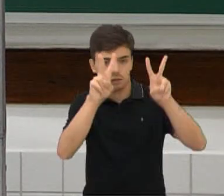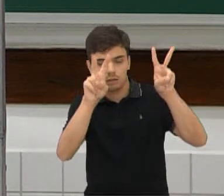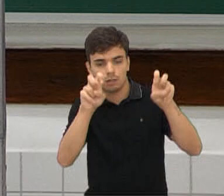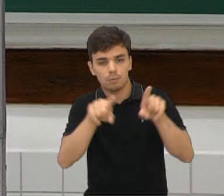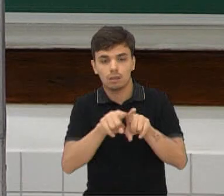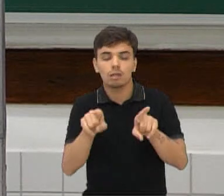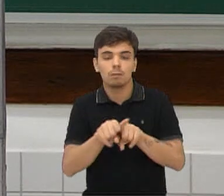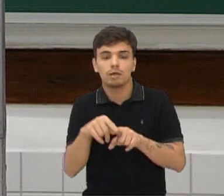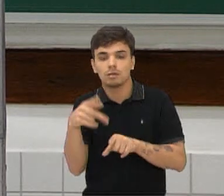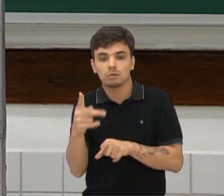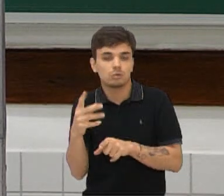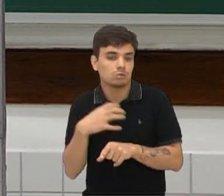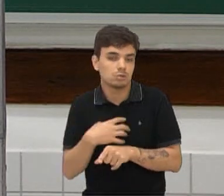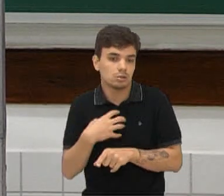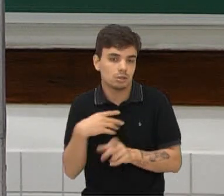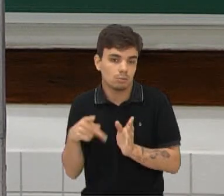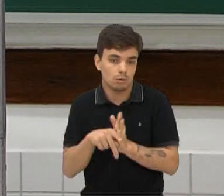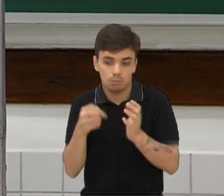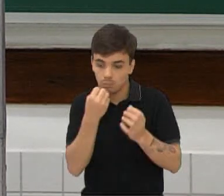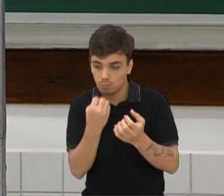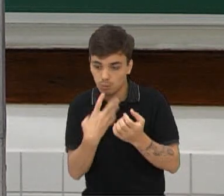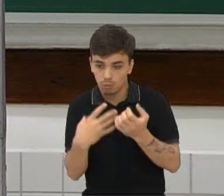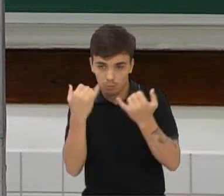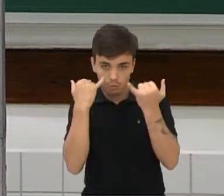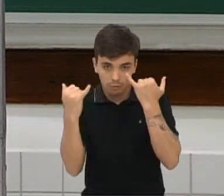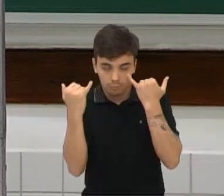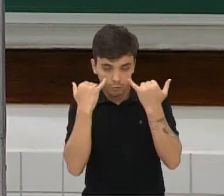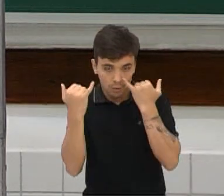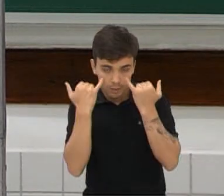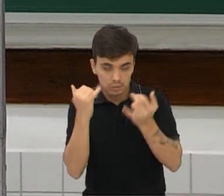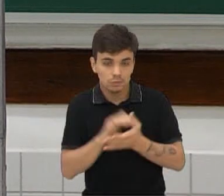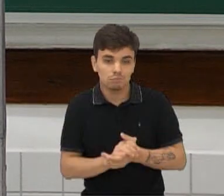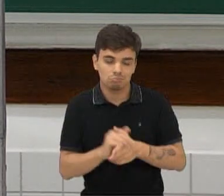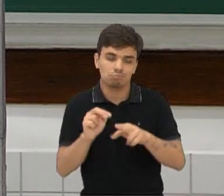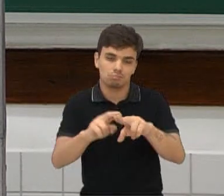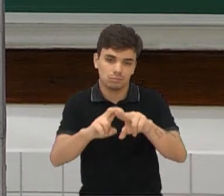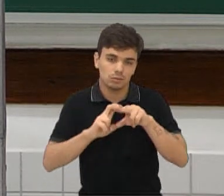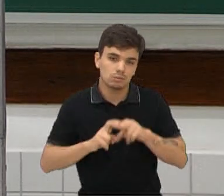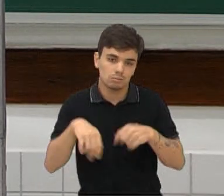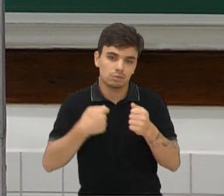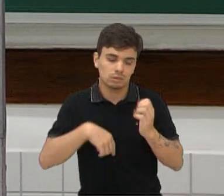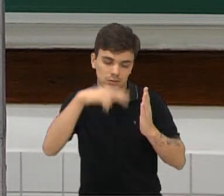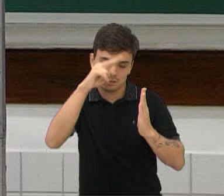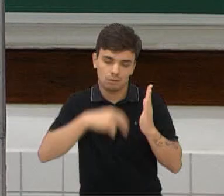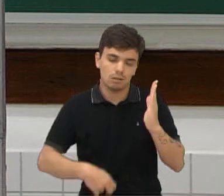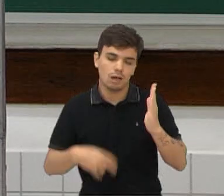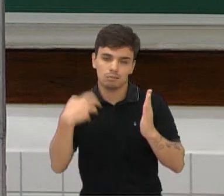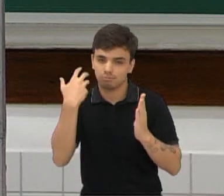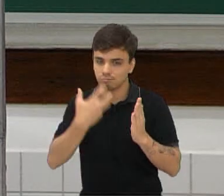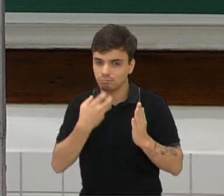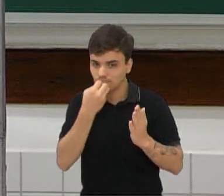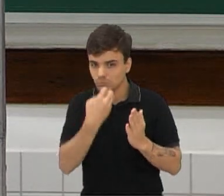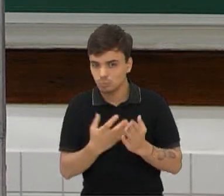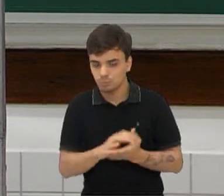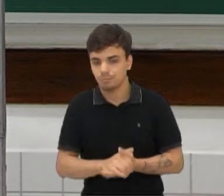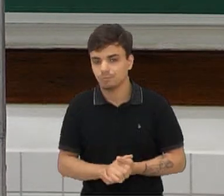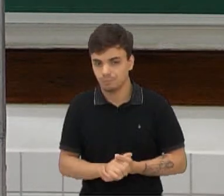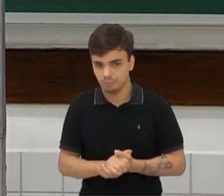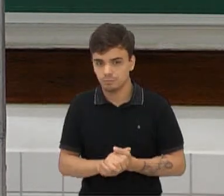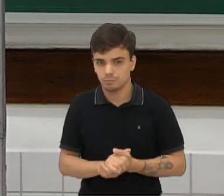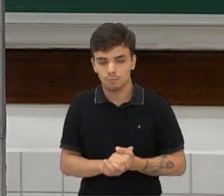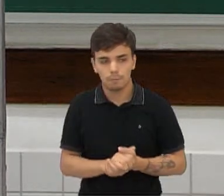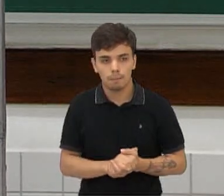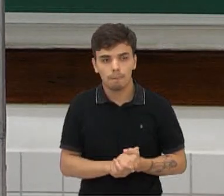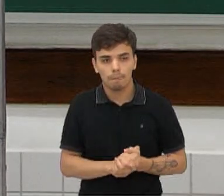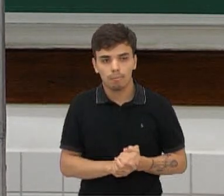também para te dar boas informações. Isso vale a pena você olhar com bastante carinho na hora, tá bom? Usem isso para